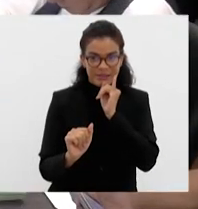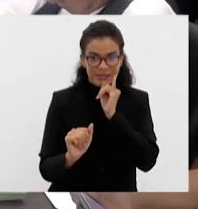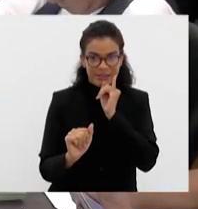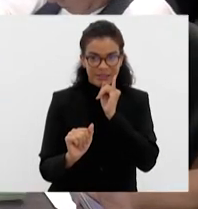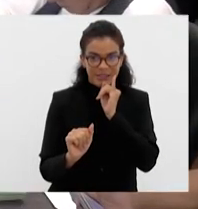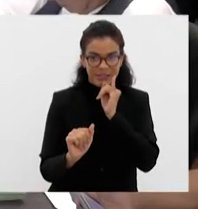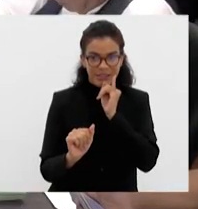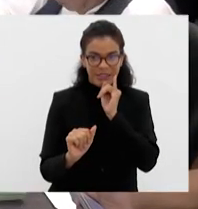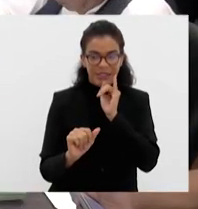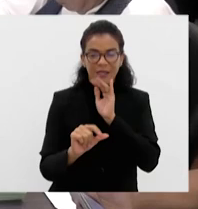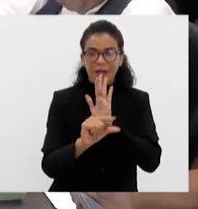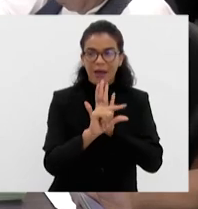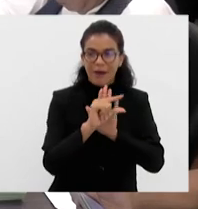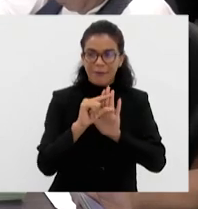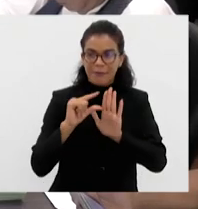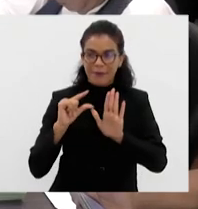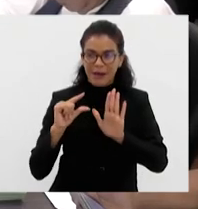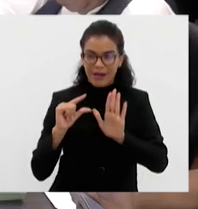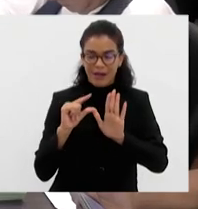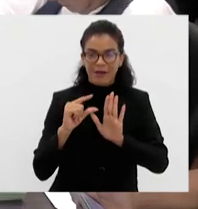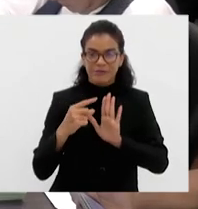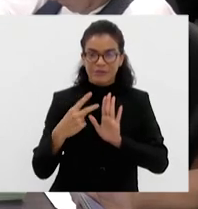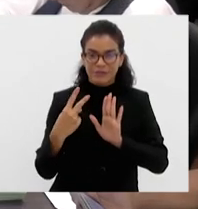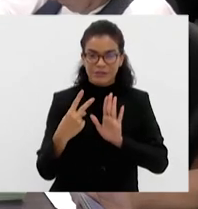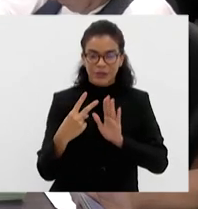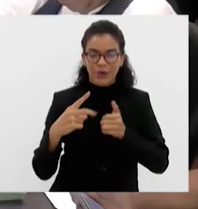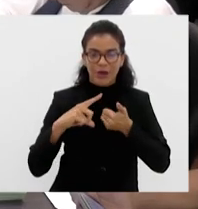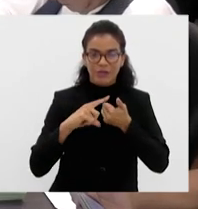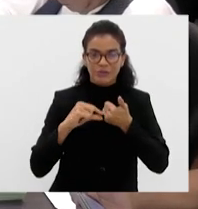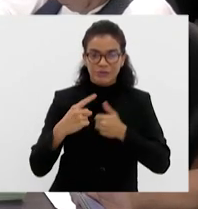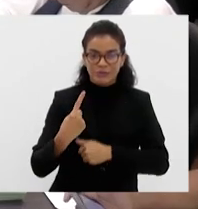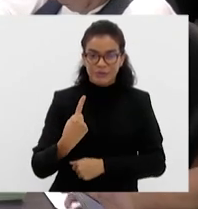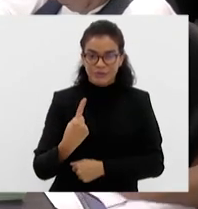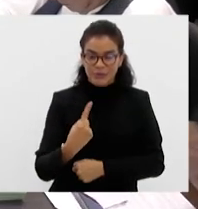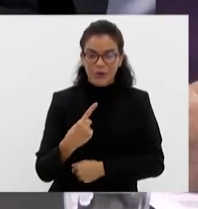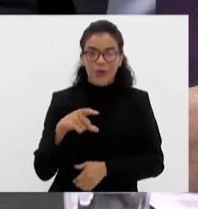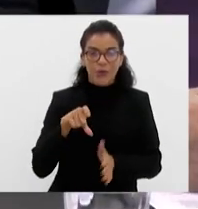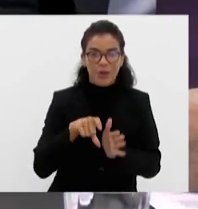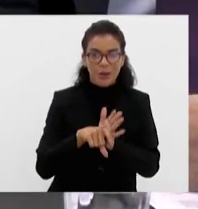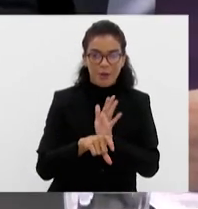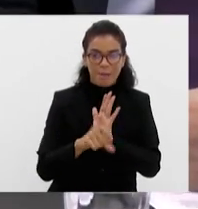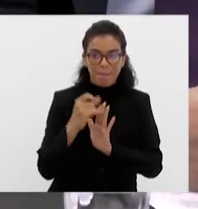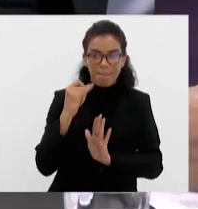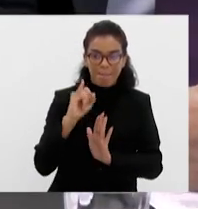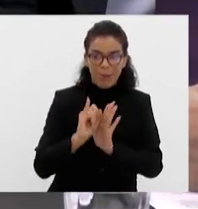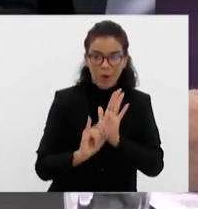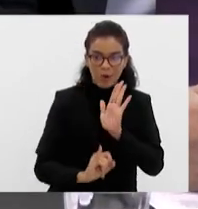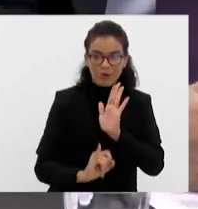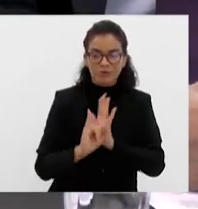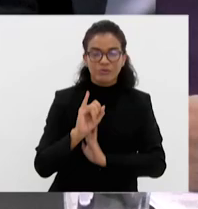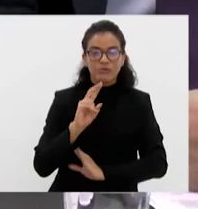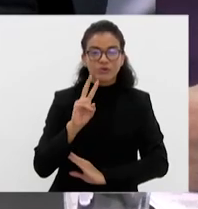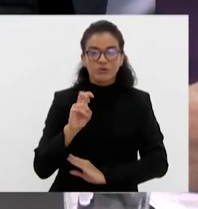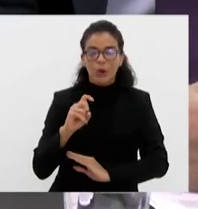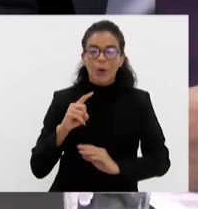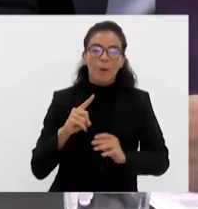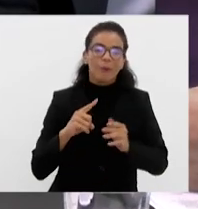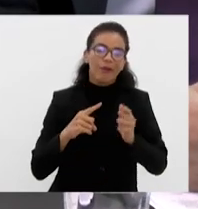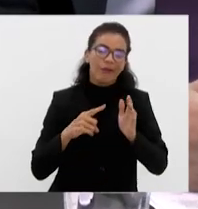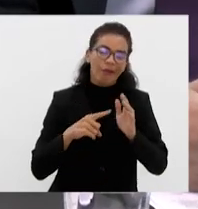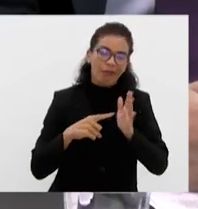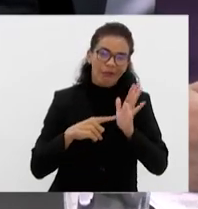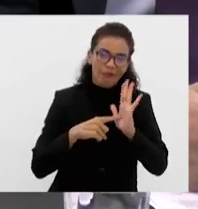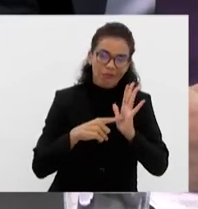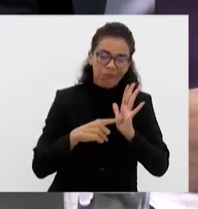parágrafo acrescenta, né, um parágrafo 2º ao artigo 1º. O imposto fixado nesta lei quanto aos veículos automotores, aquáticos